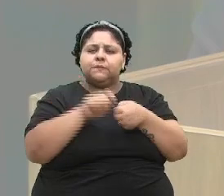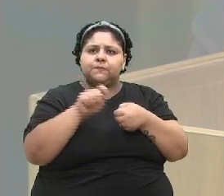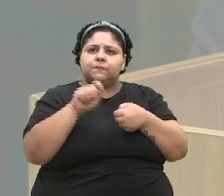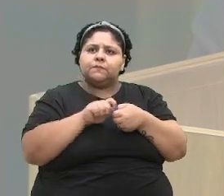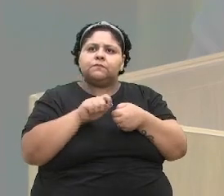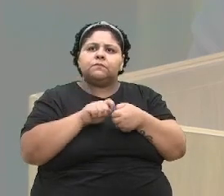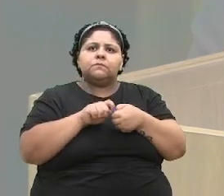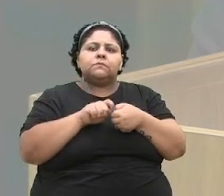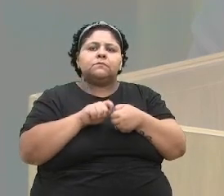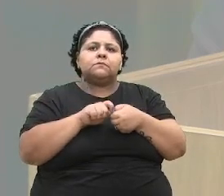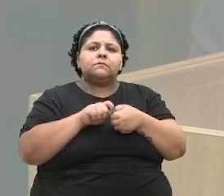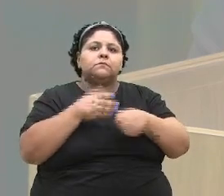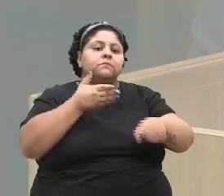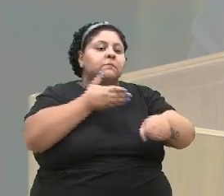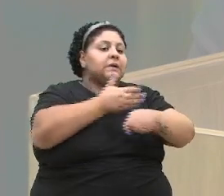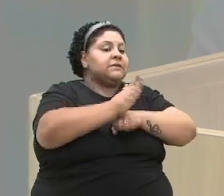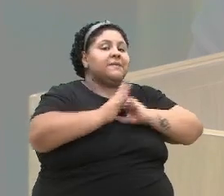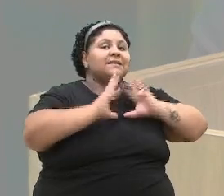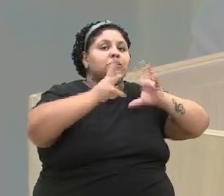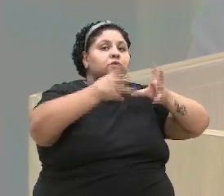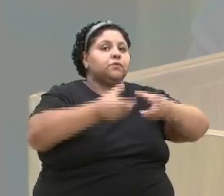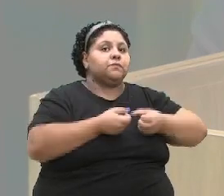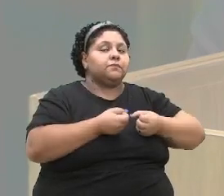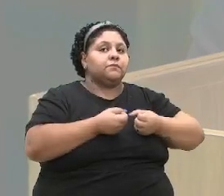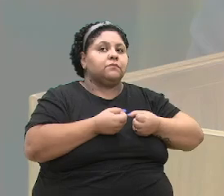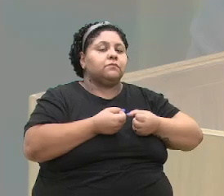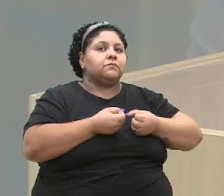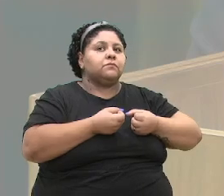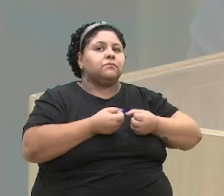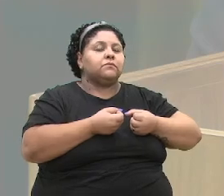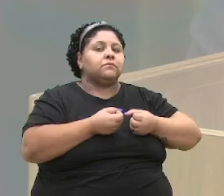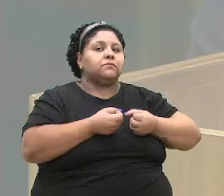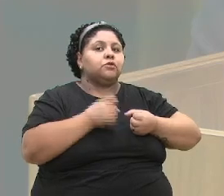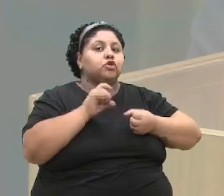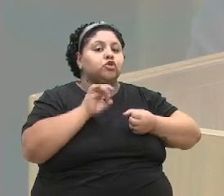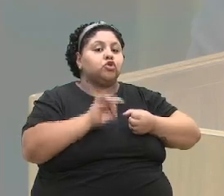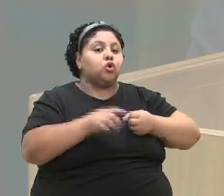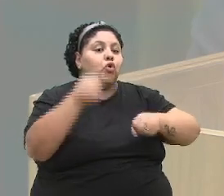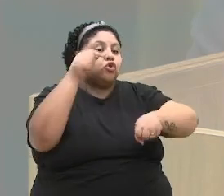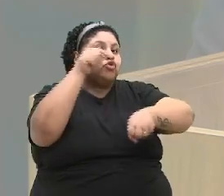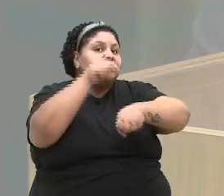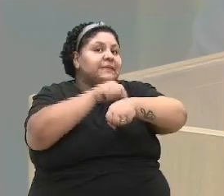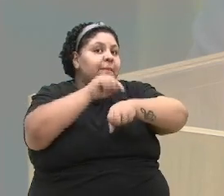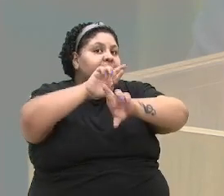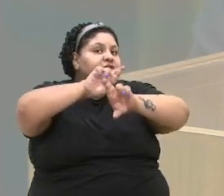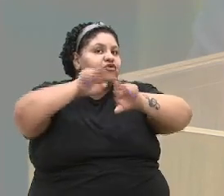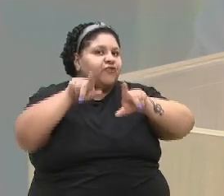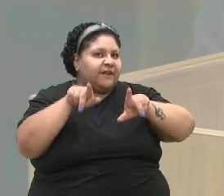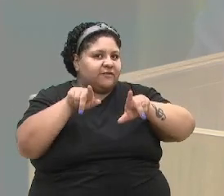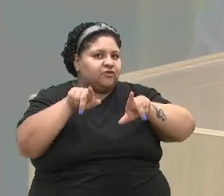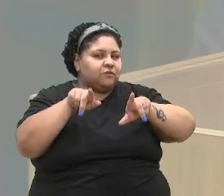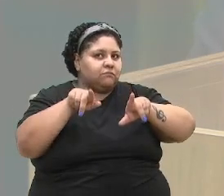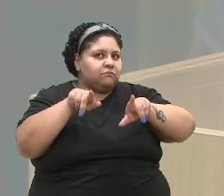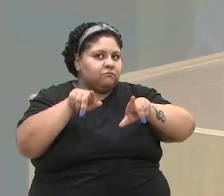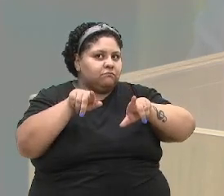e participar de tudo. Apenas o nosso tempo é diferente.